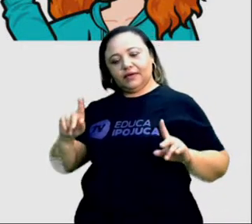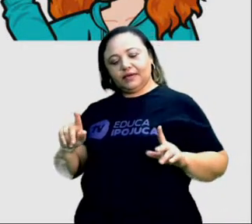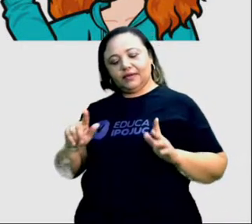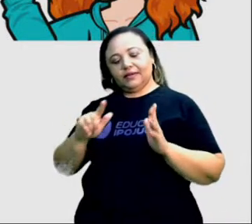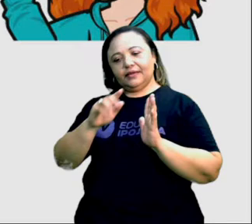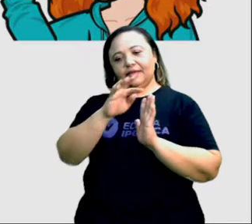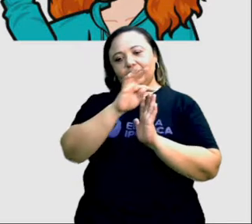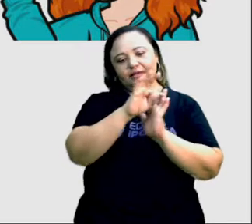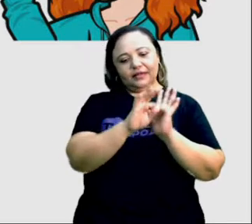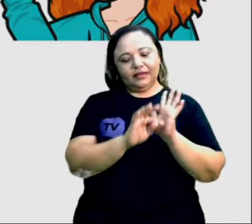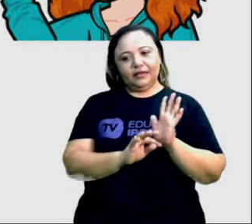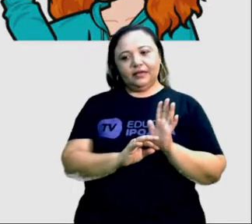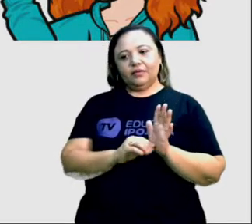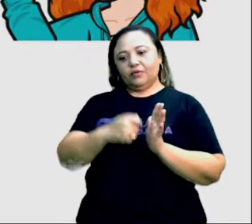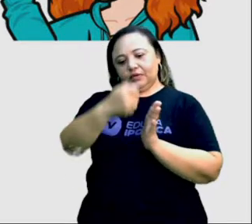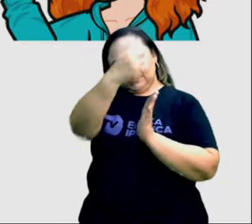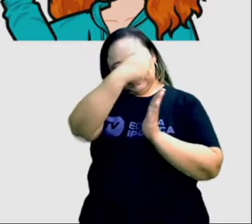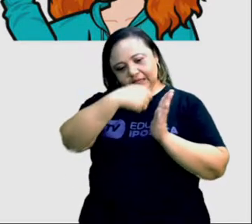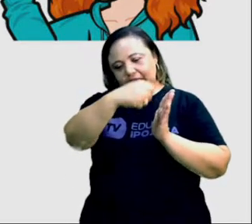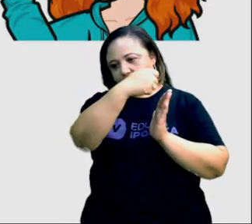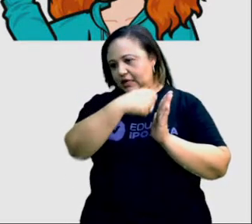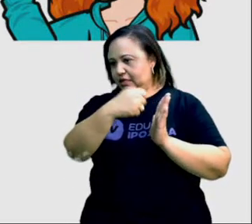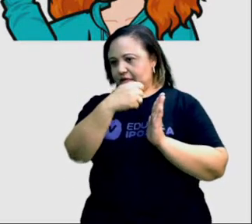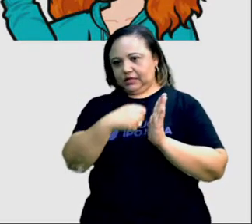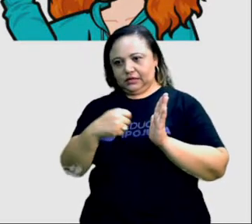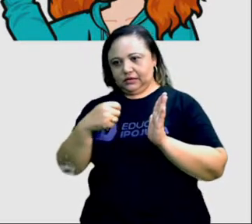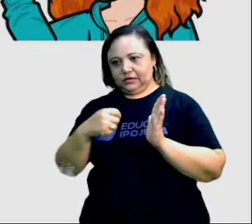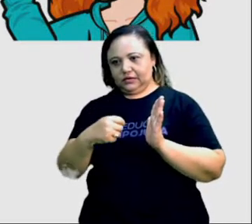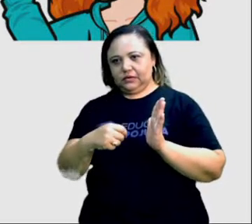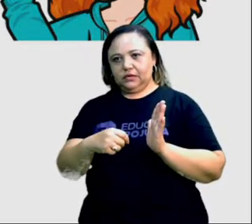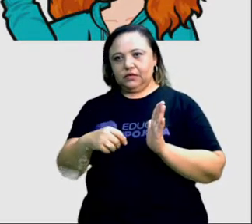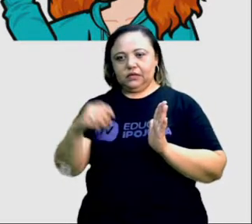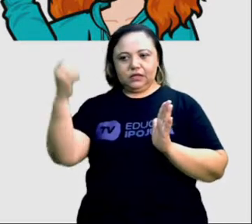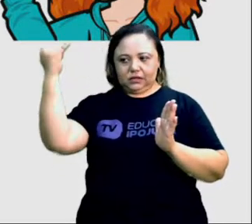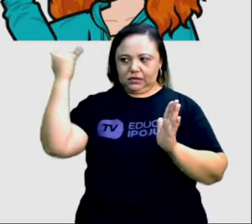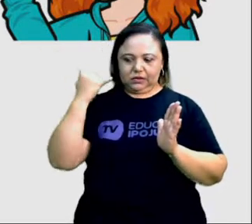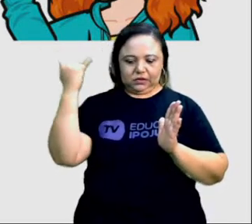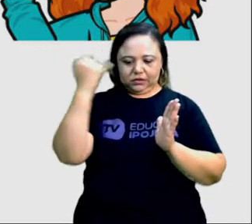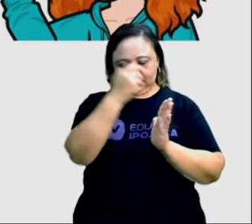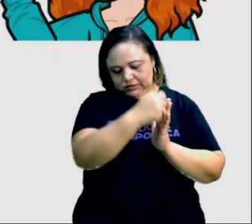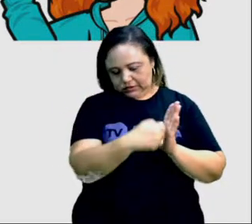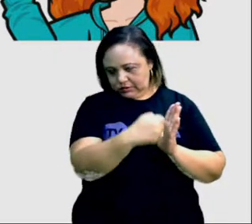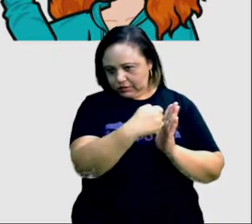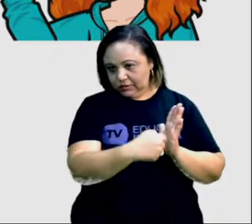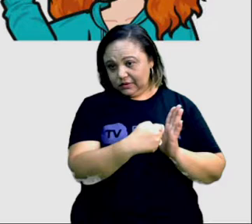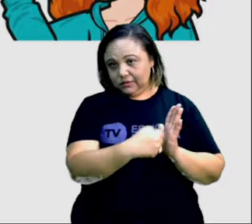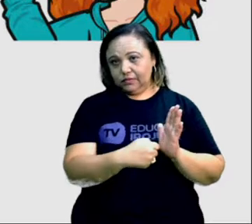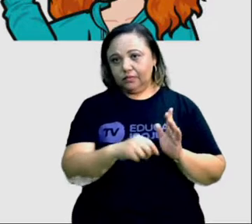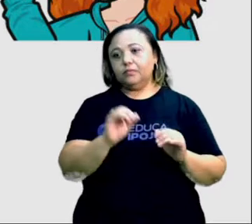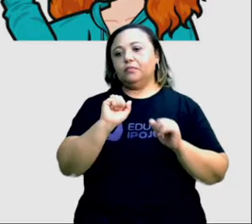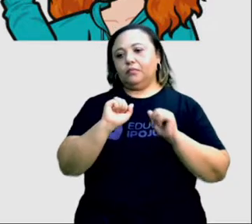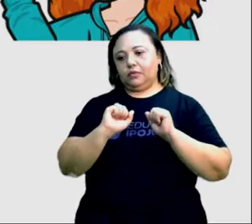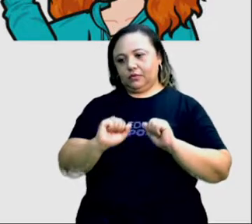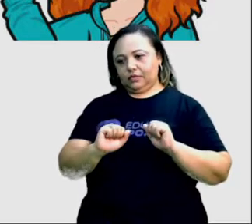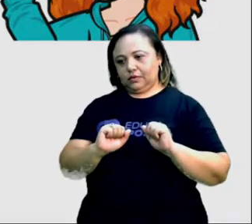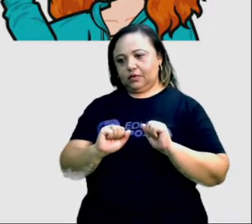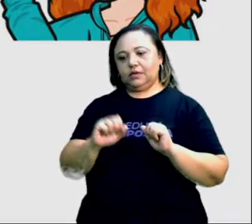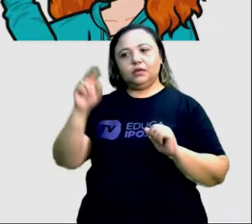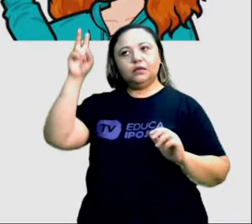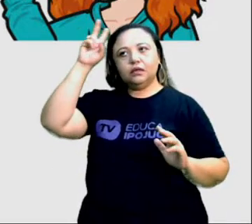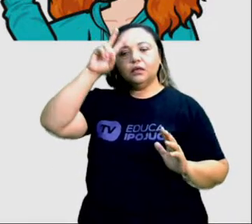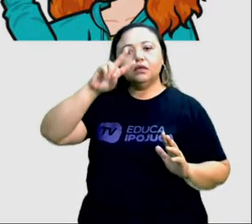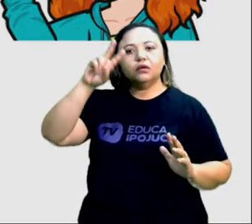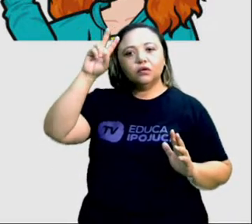Pode vir uma sequência narrativa, a informação é centrada numa mini narrativa, ou seja, contando uma